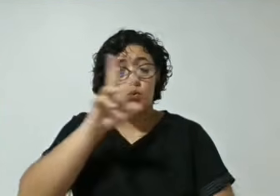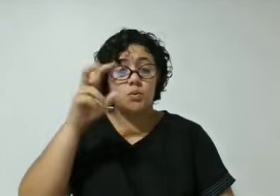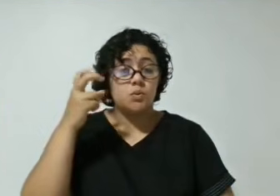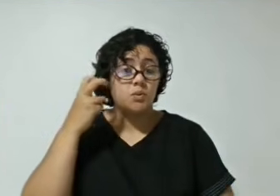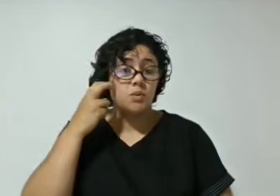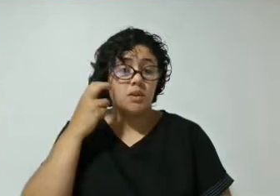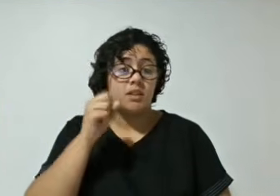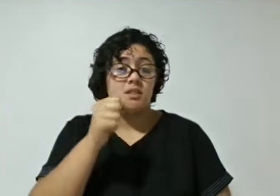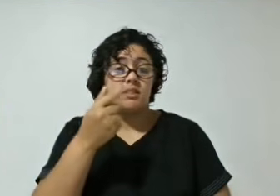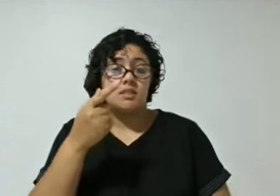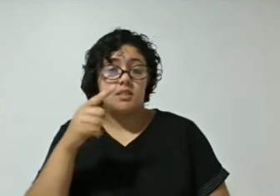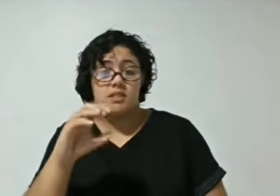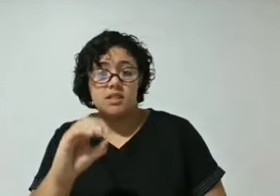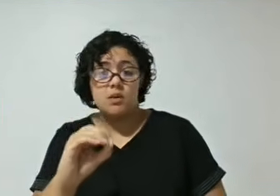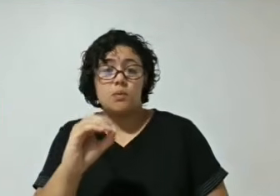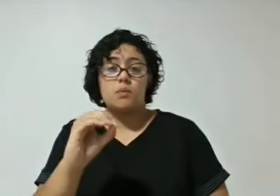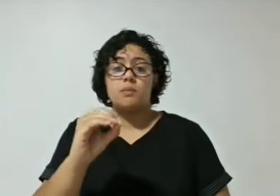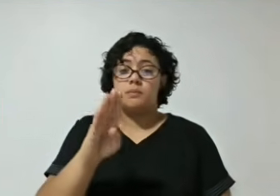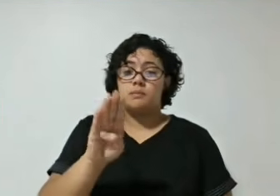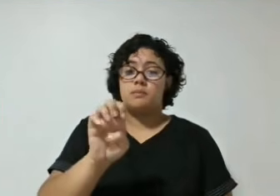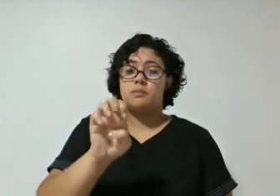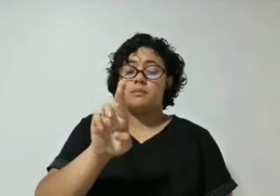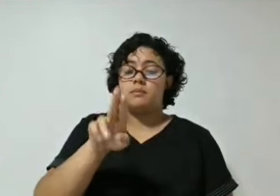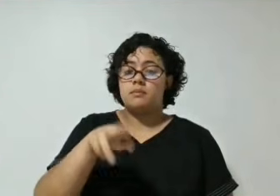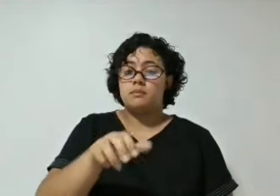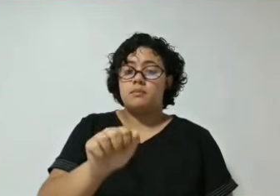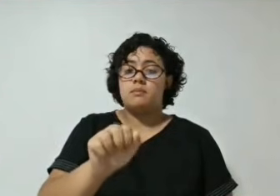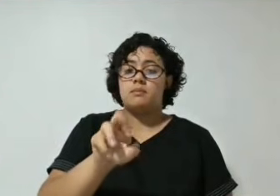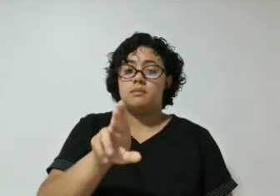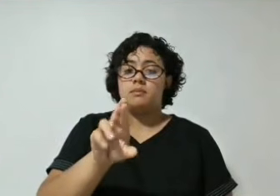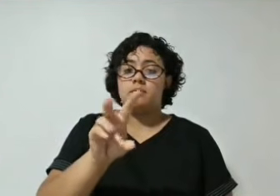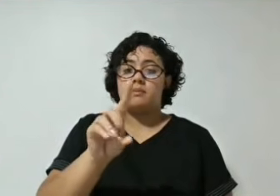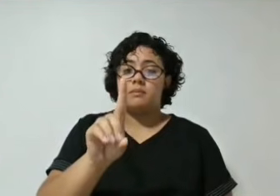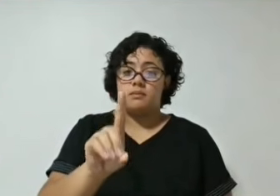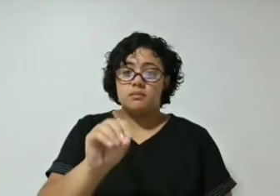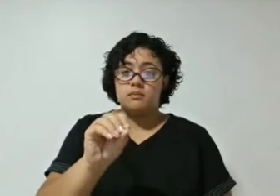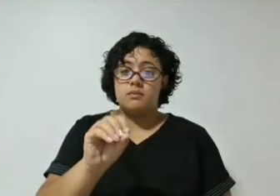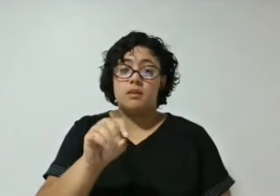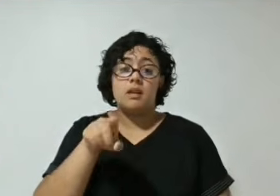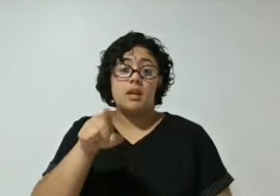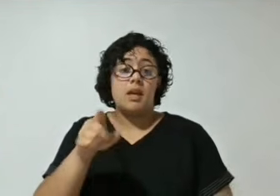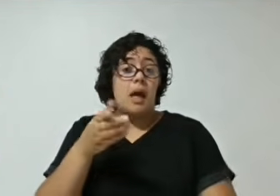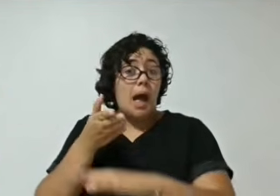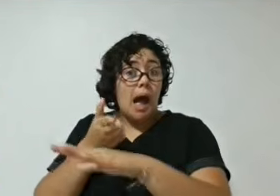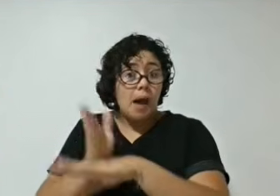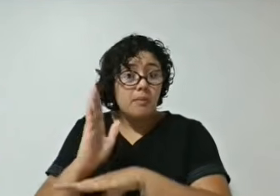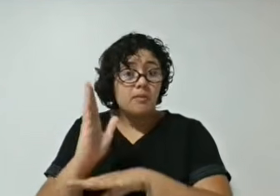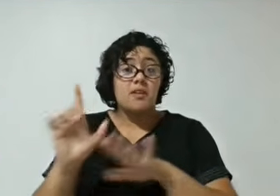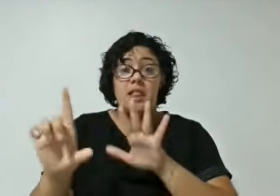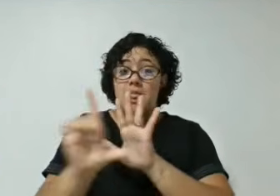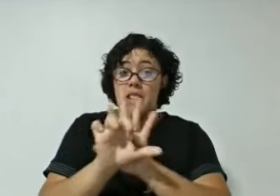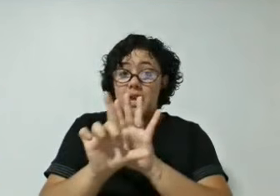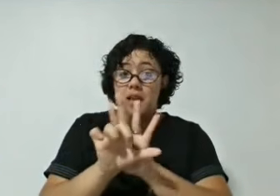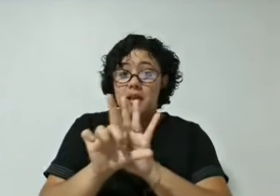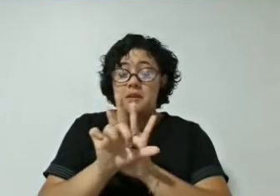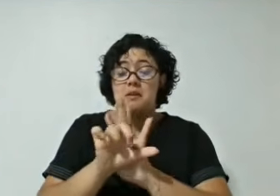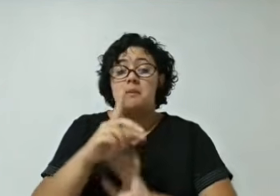Bernardo, um projeto que foi aprovado através da Lei Estadual Paulo Gustavo e que a gente está trazendo aqui